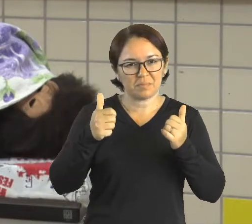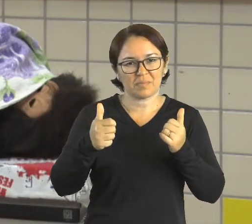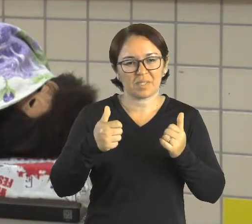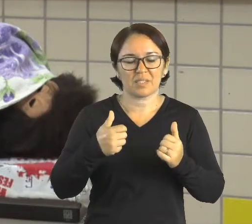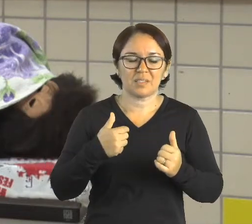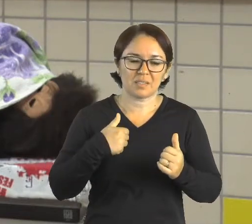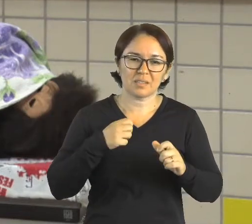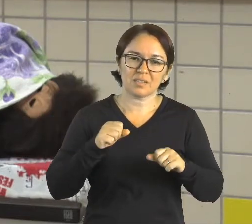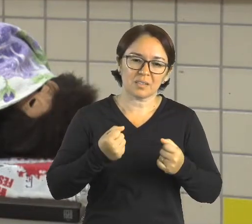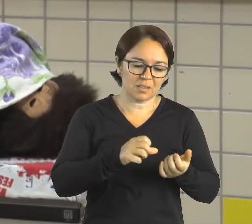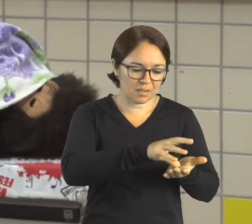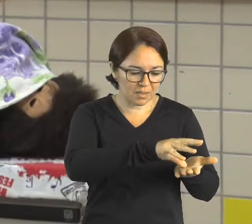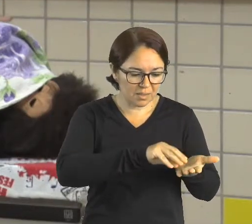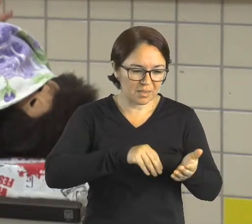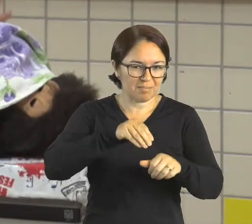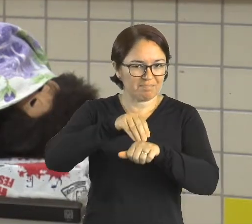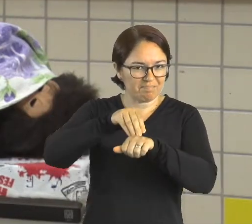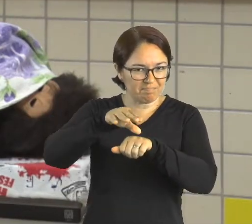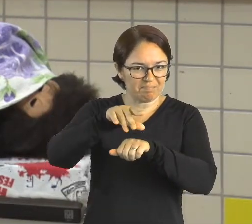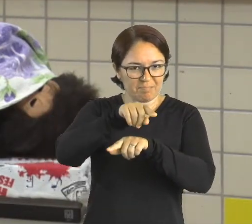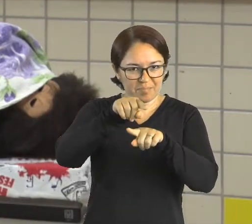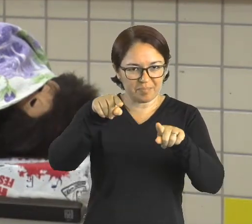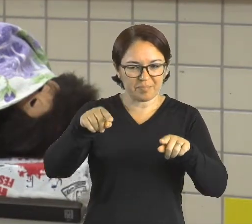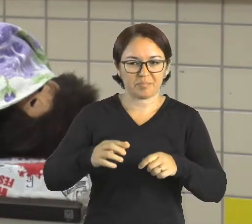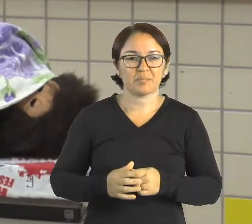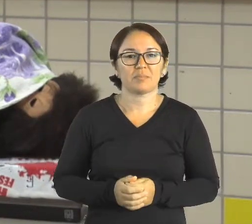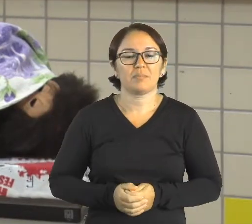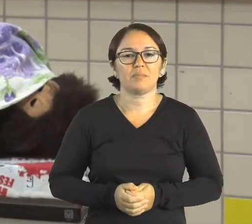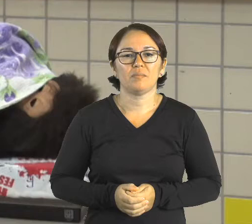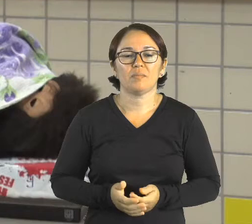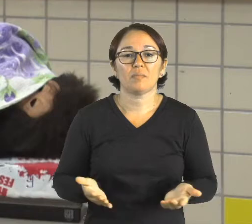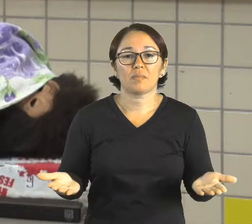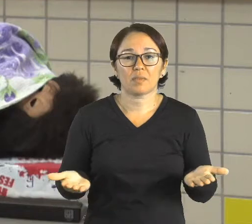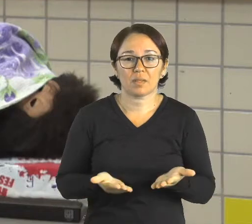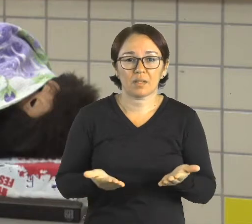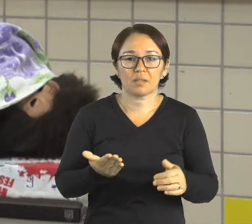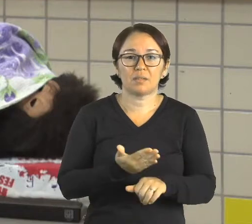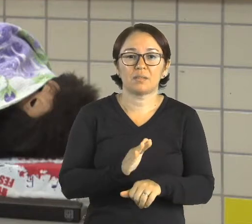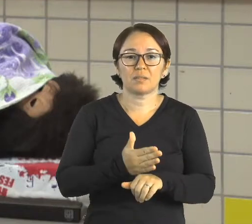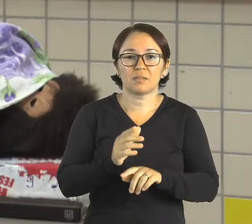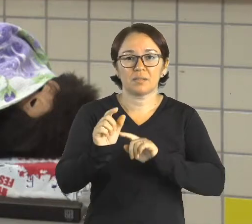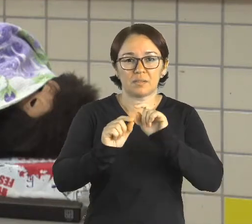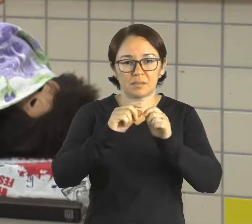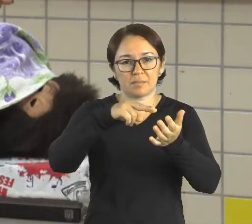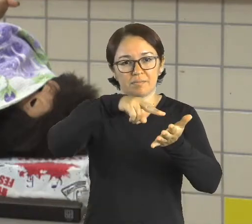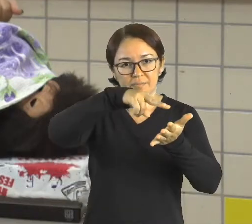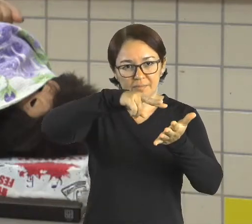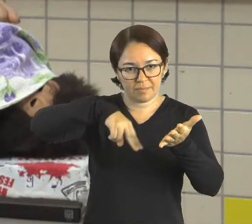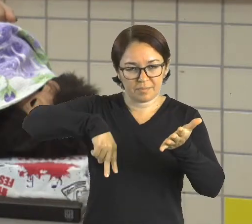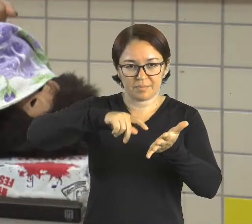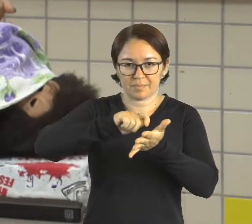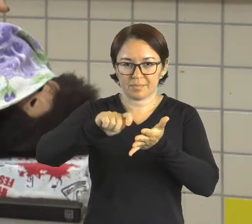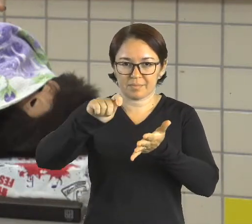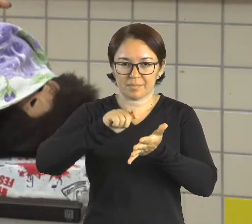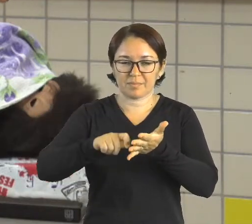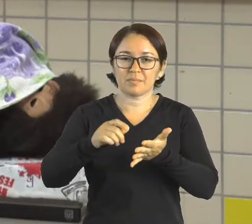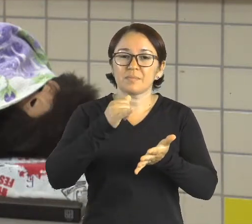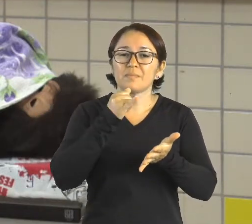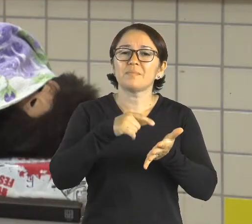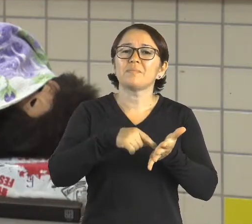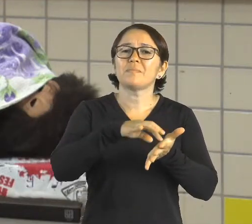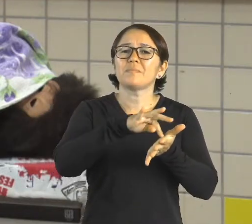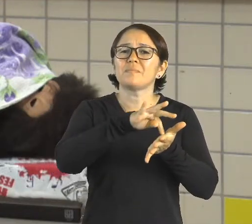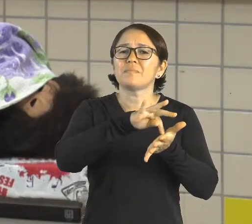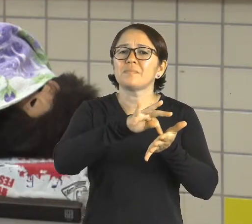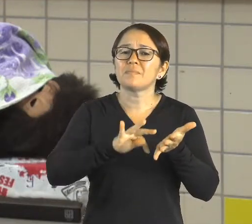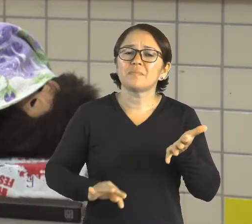vocês, certo? E vamos trabalhar um pouquinho a questão da leitura e da escrita, crianças. Qual era o nome do texto, qual era o nome